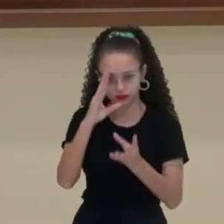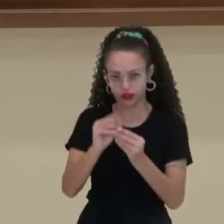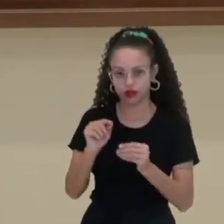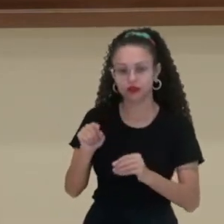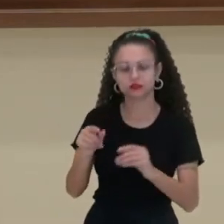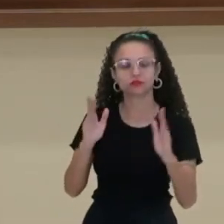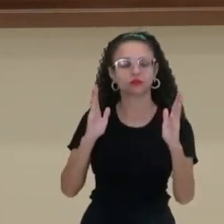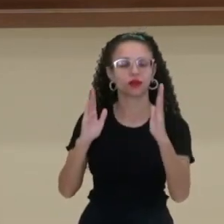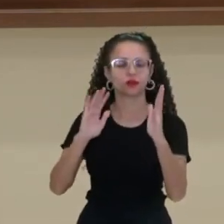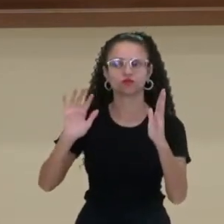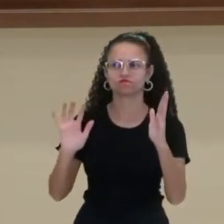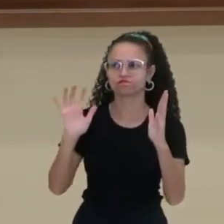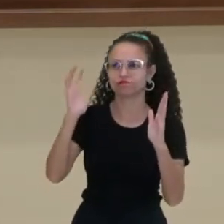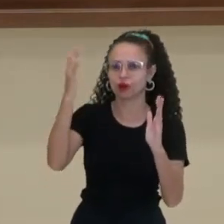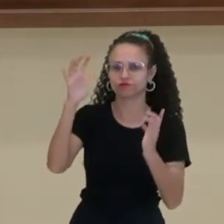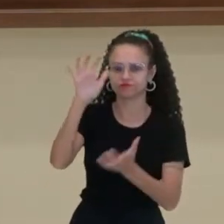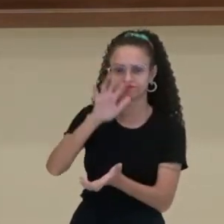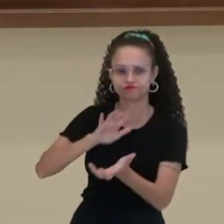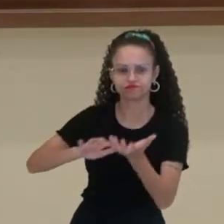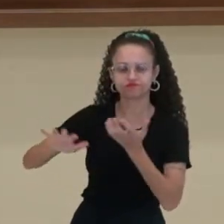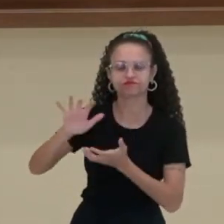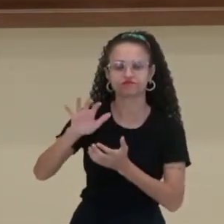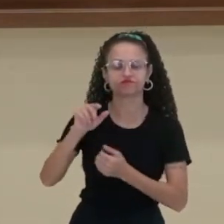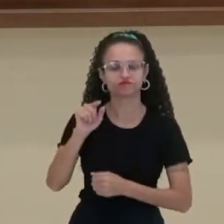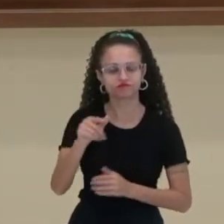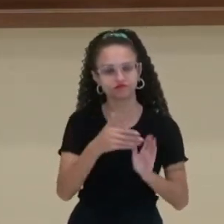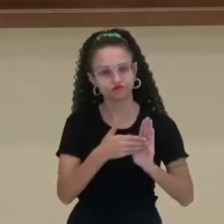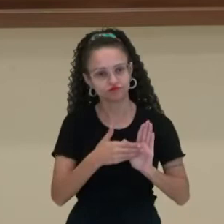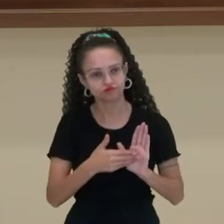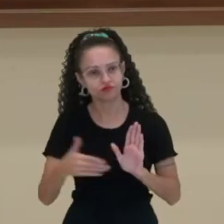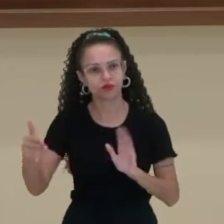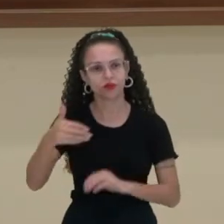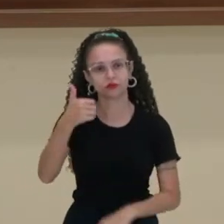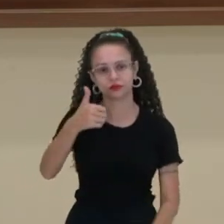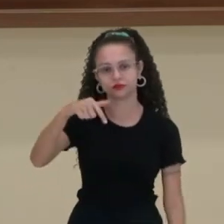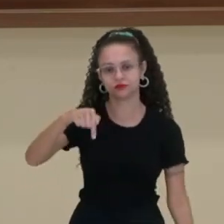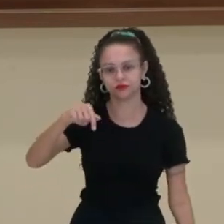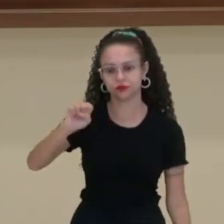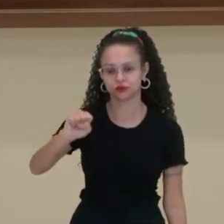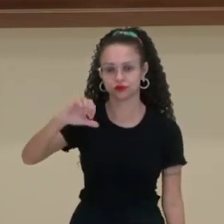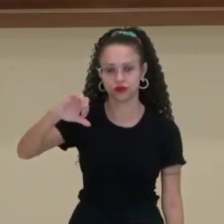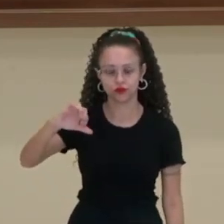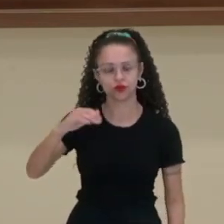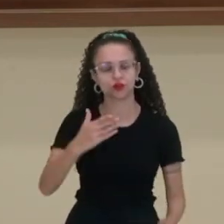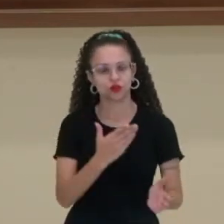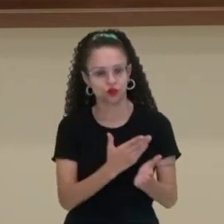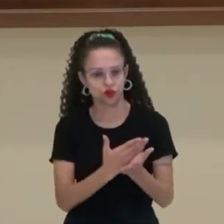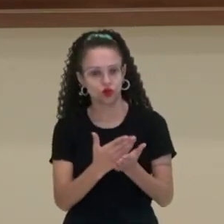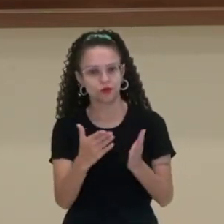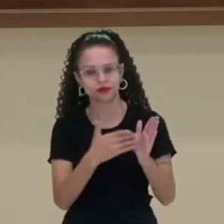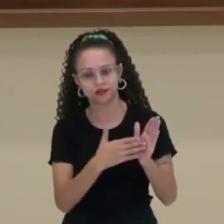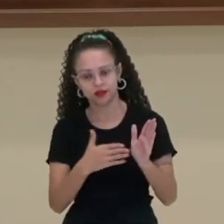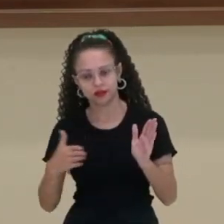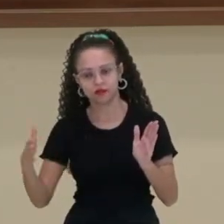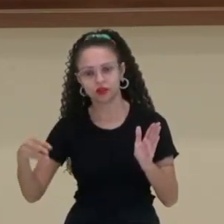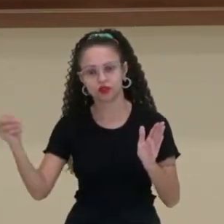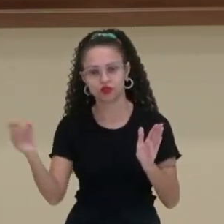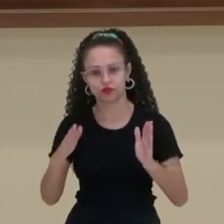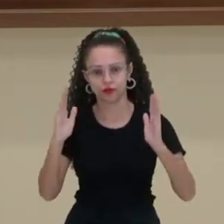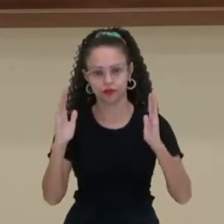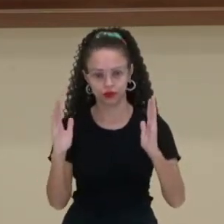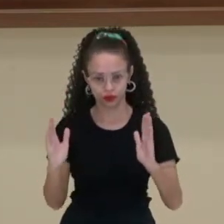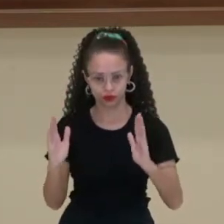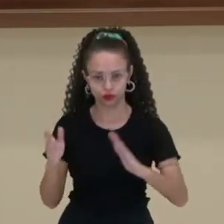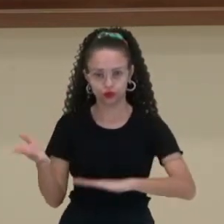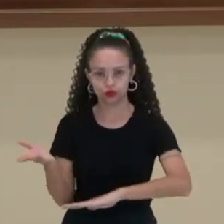marcou a época, e a partir de 1789 começaria então essa linha, né, de um novo período da Idade